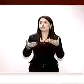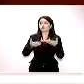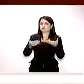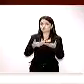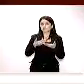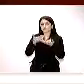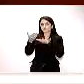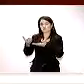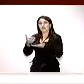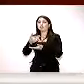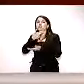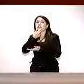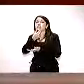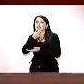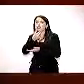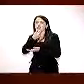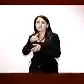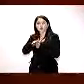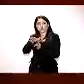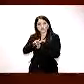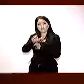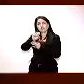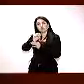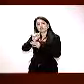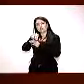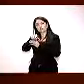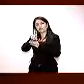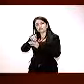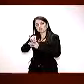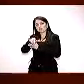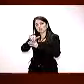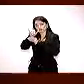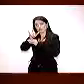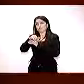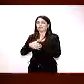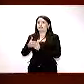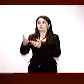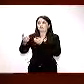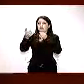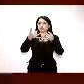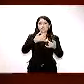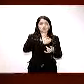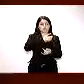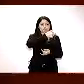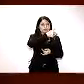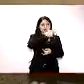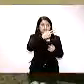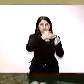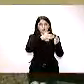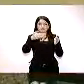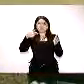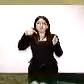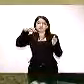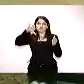Conselheiro auditor sami vurma para relatar os itens a seu encargo 72 A 94 senhor